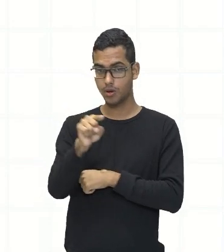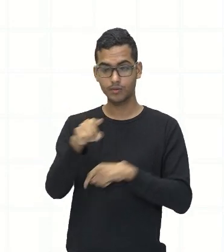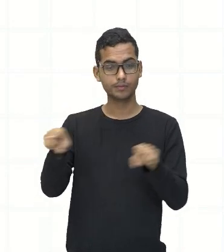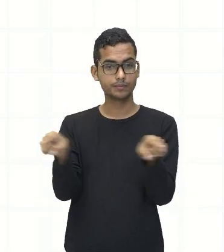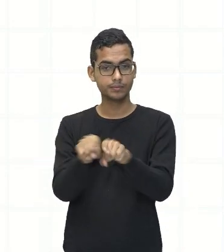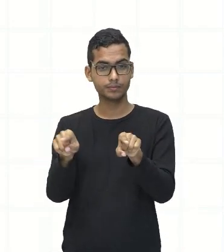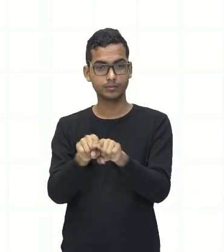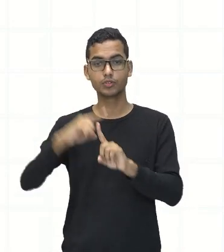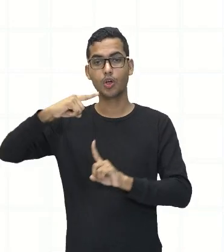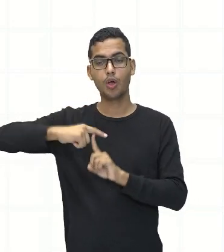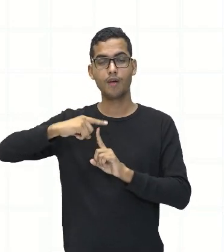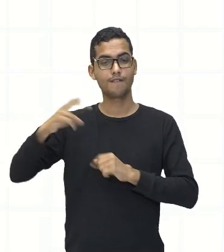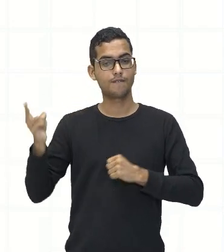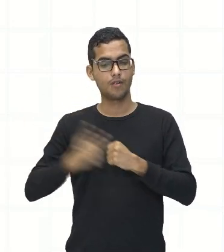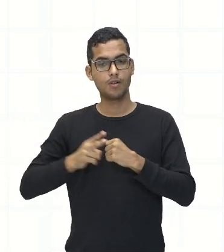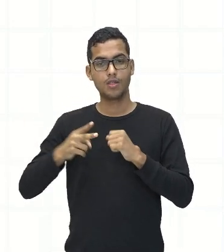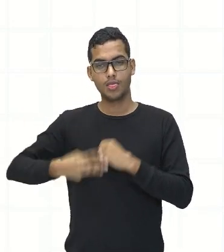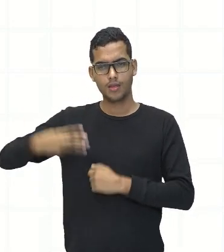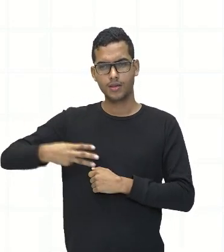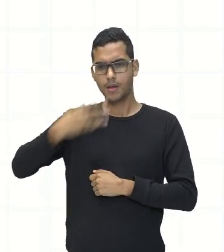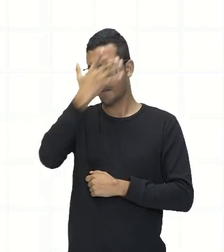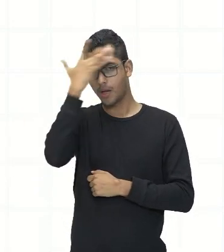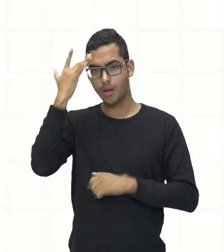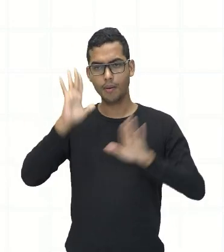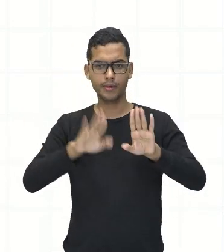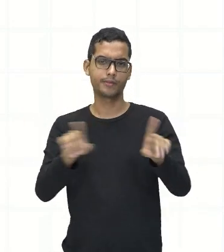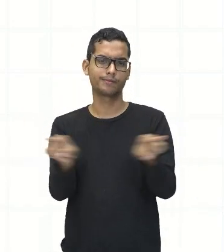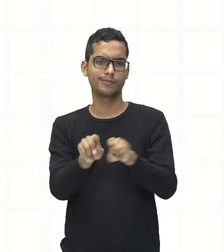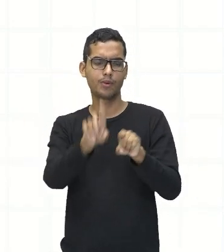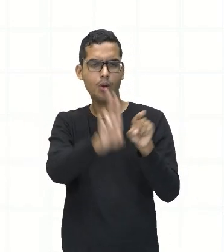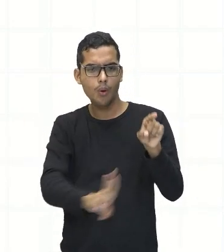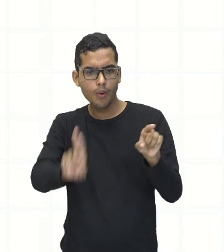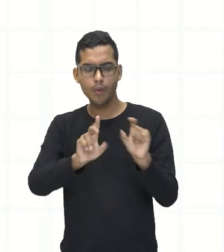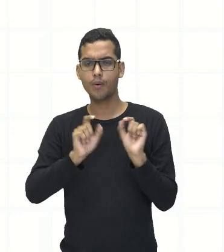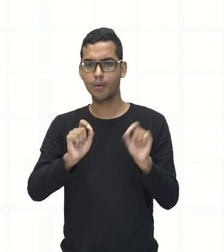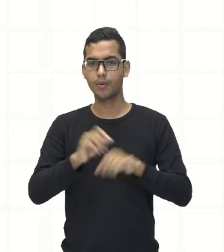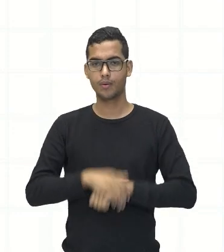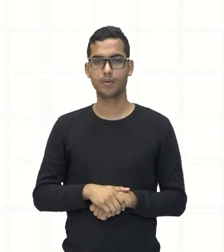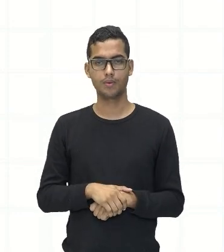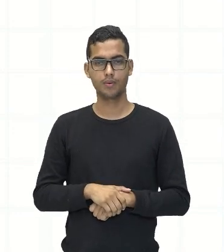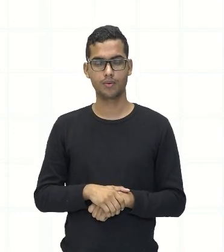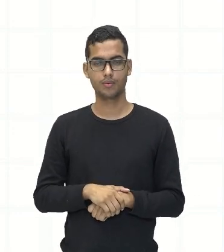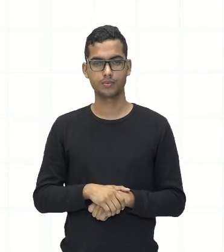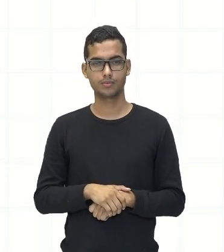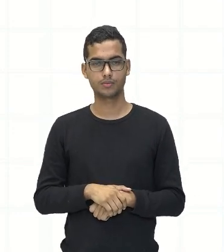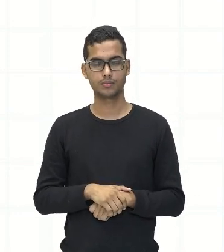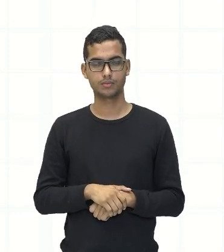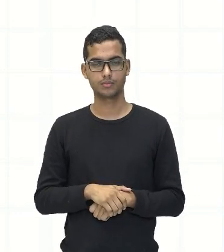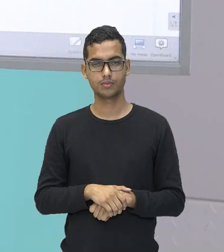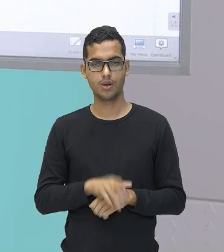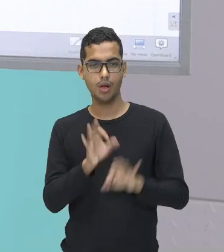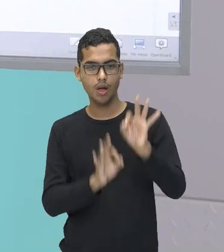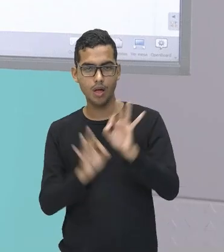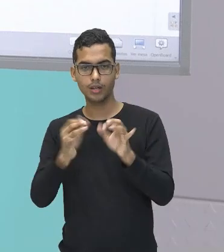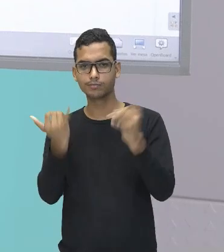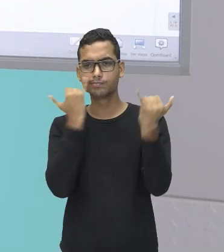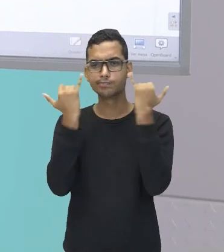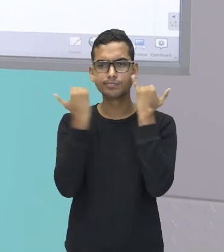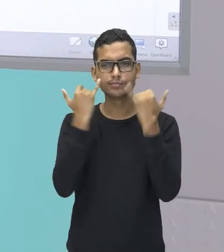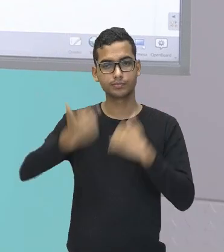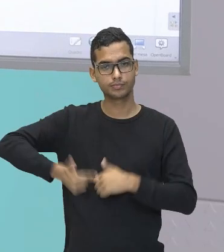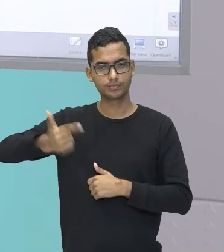formas verbais de terceira pessoa, mas elas servem para dirigir a mensagem para a